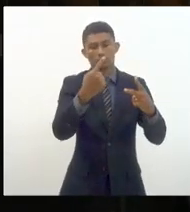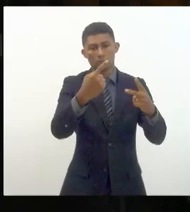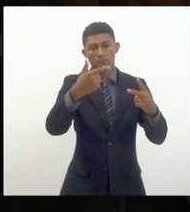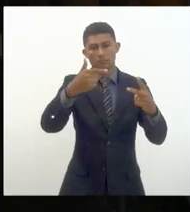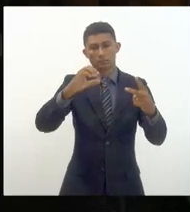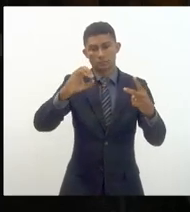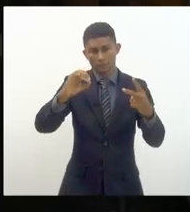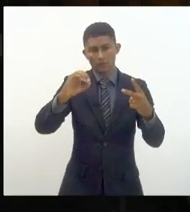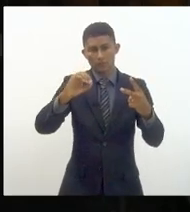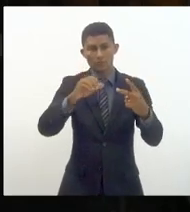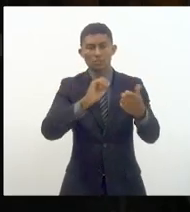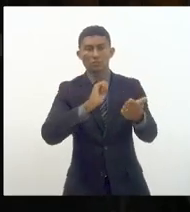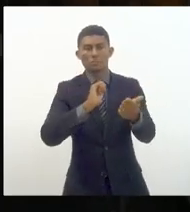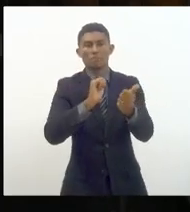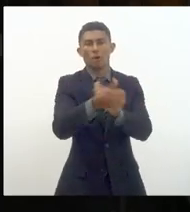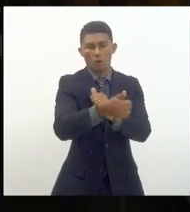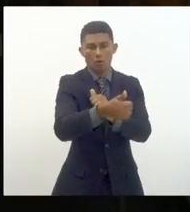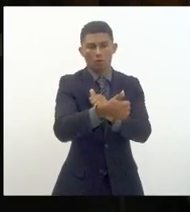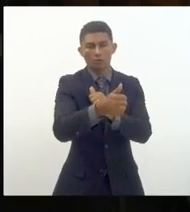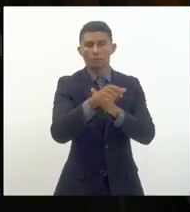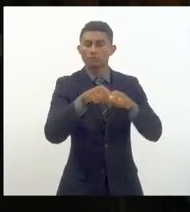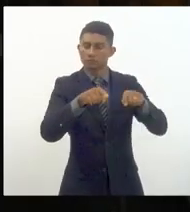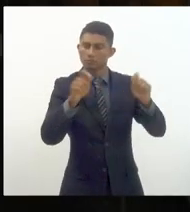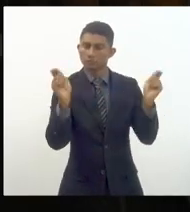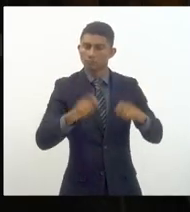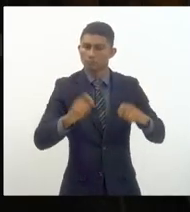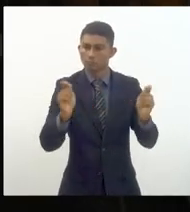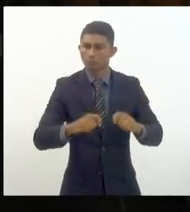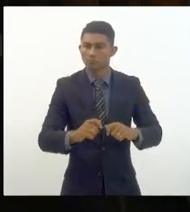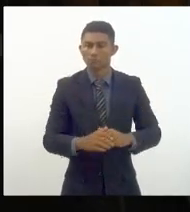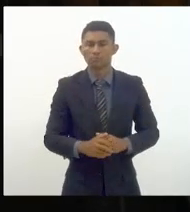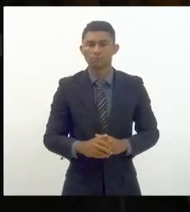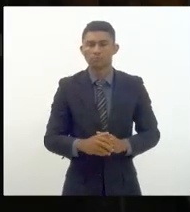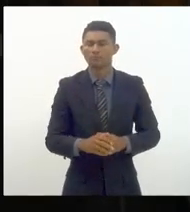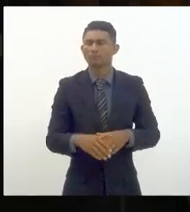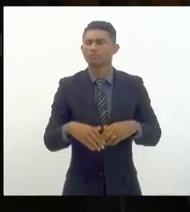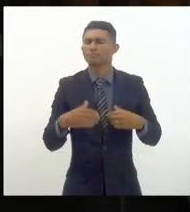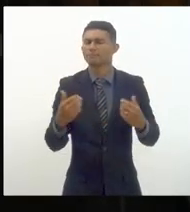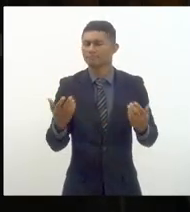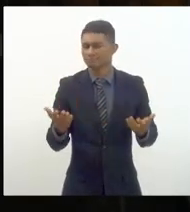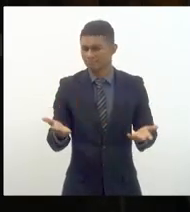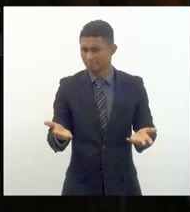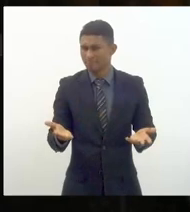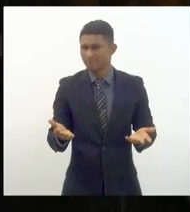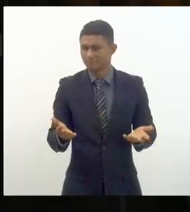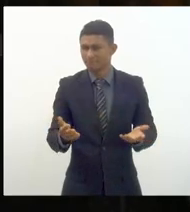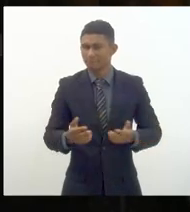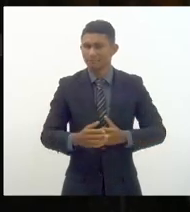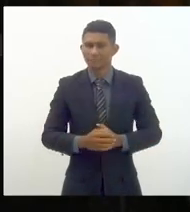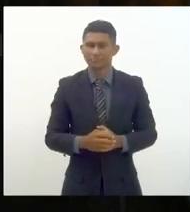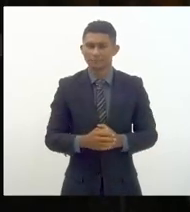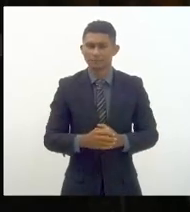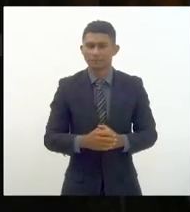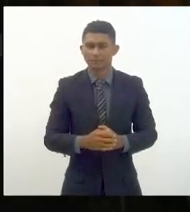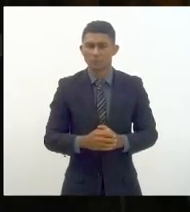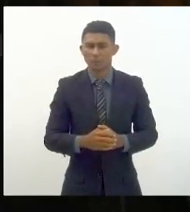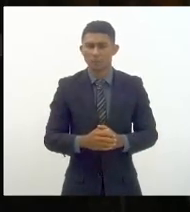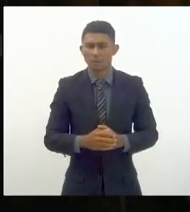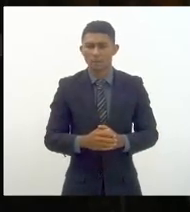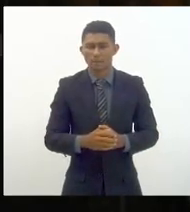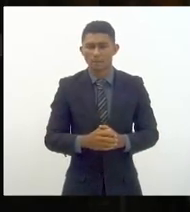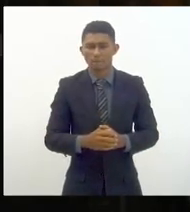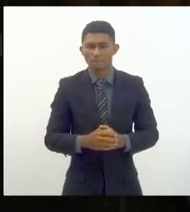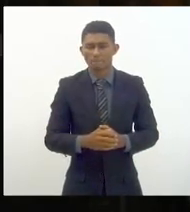do esporte presente eu acho posto senhora Presidente nós